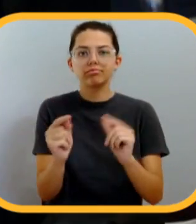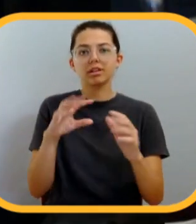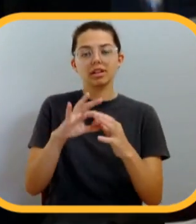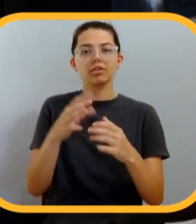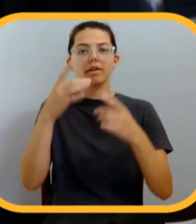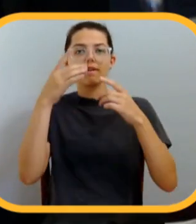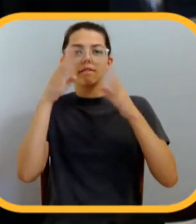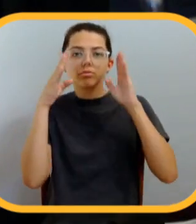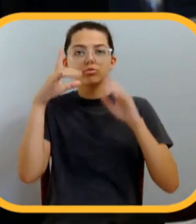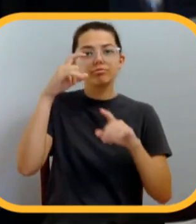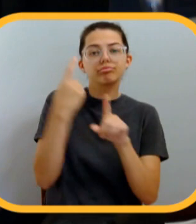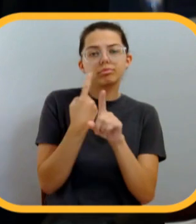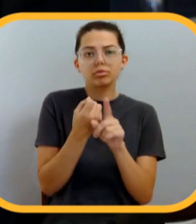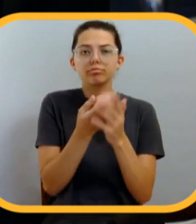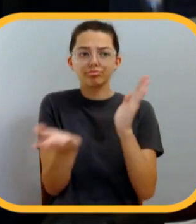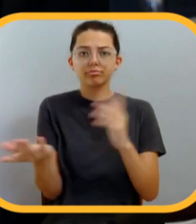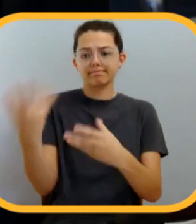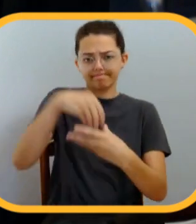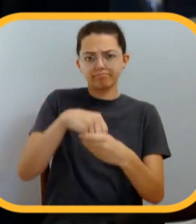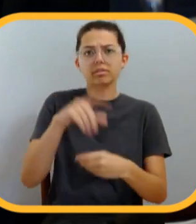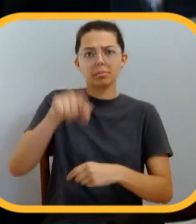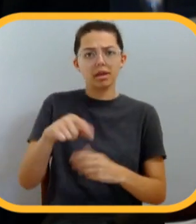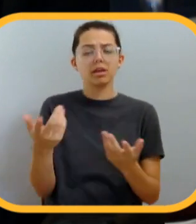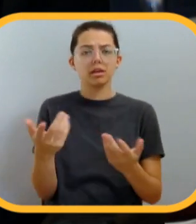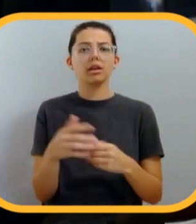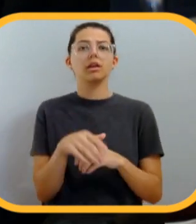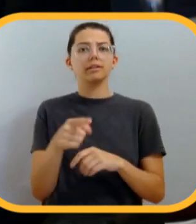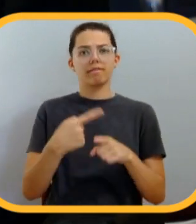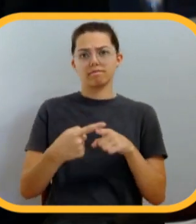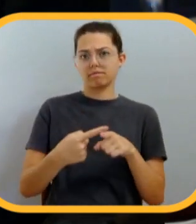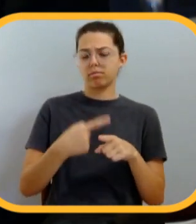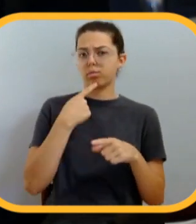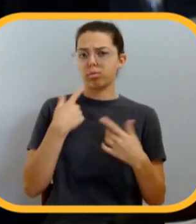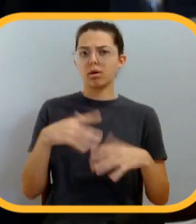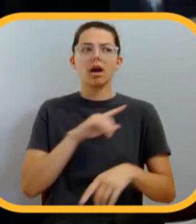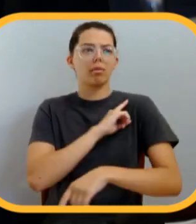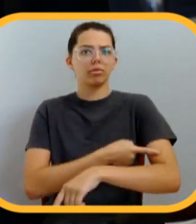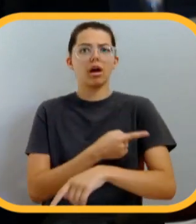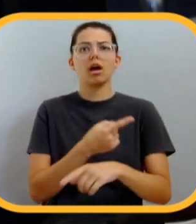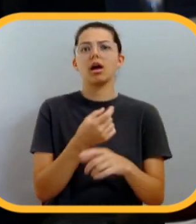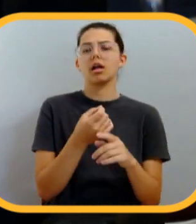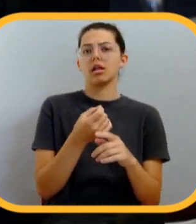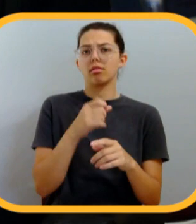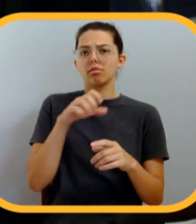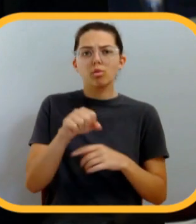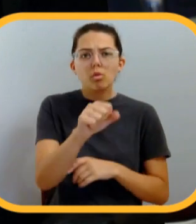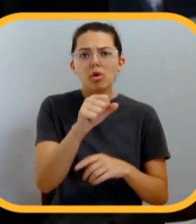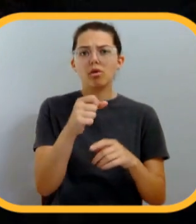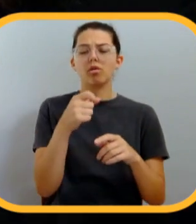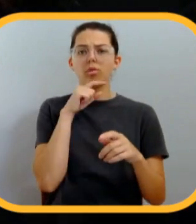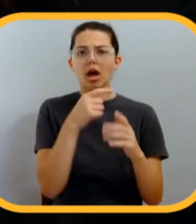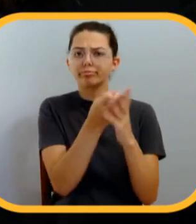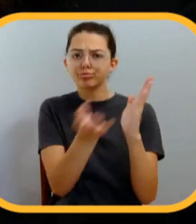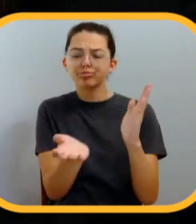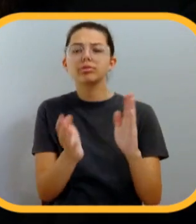redes sociais, vistas com muito interesse, muitas potencialidades, até